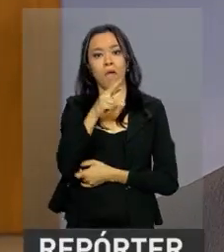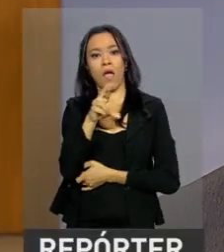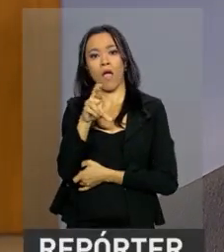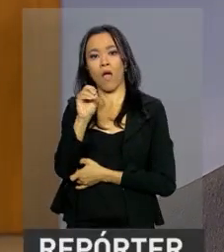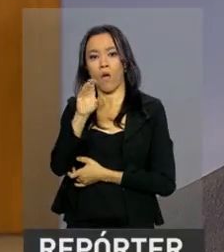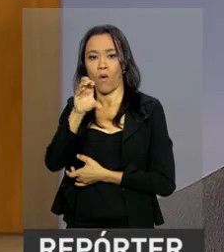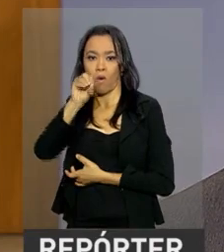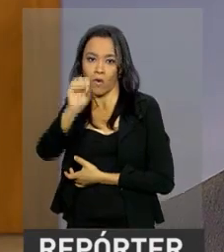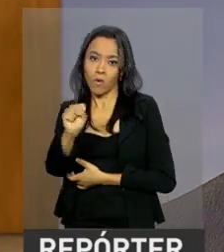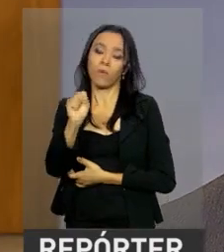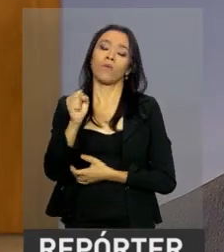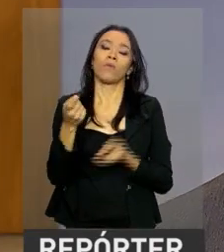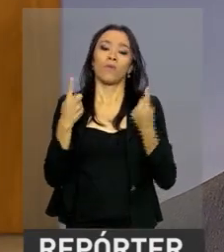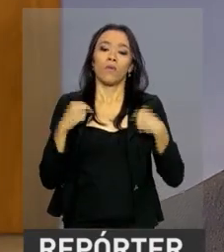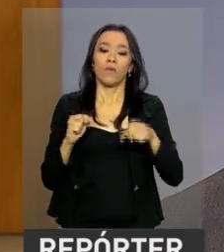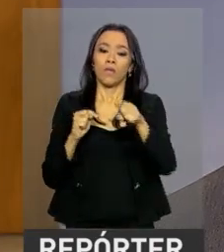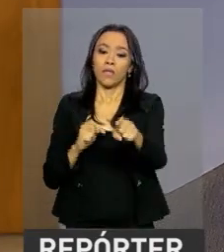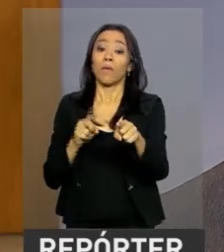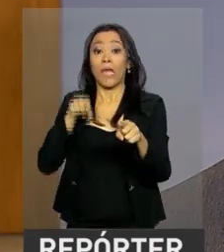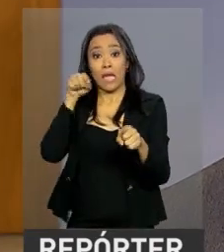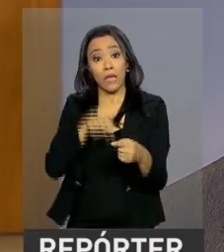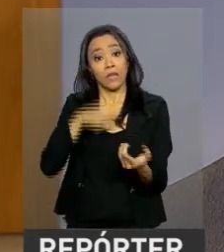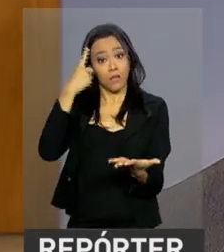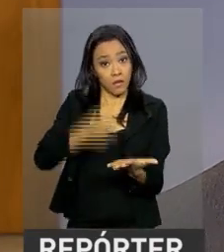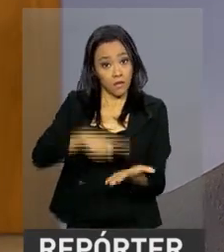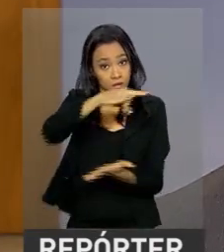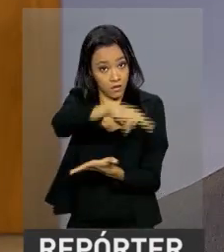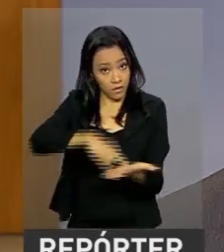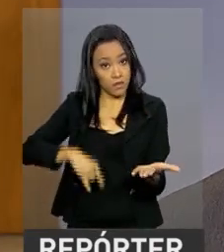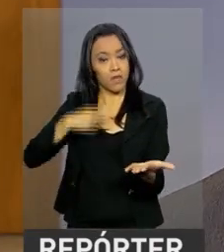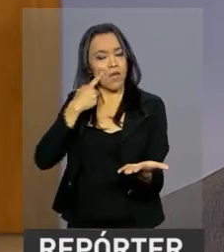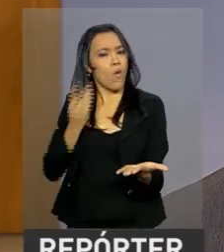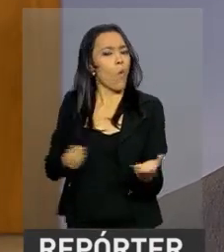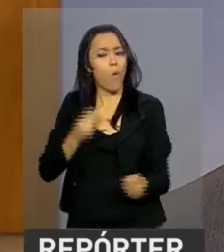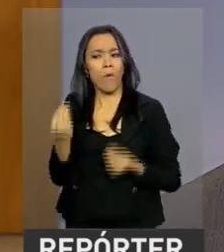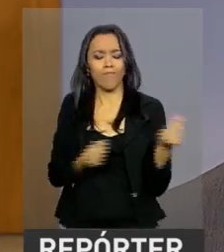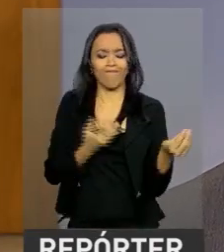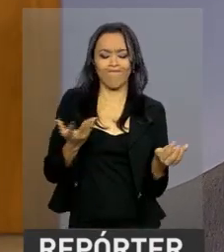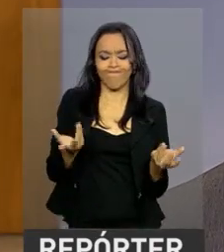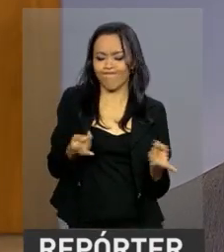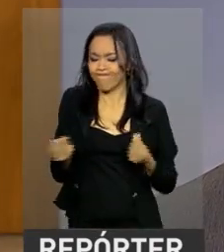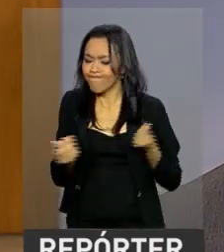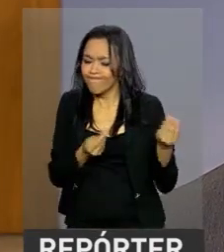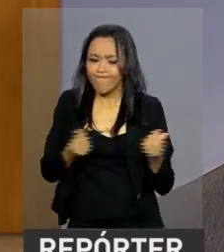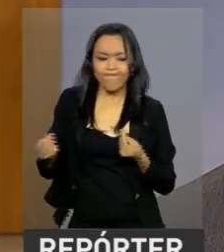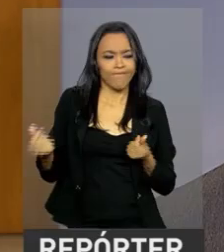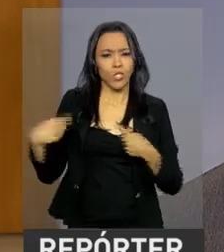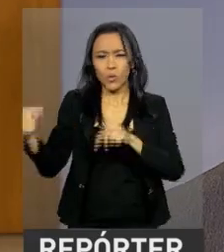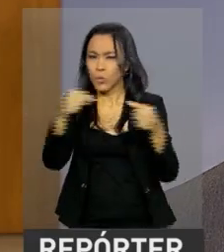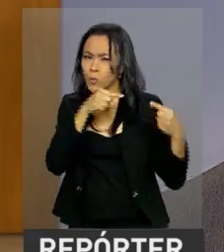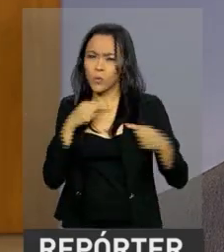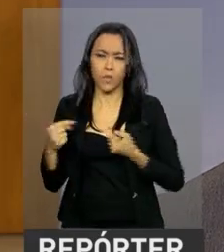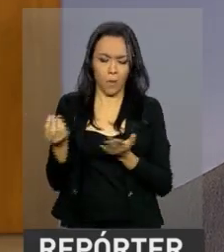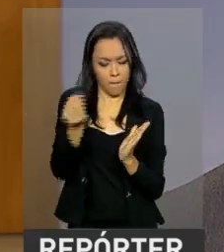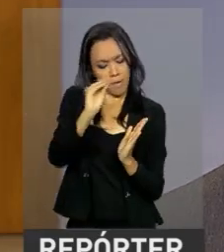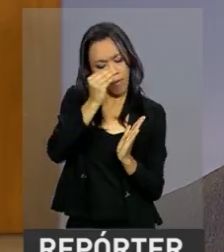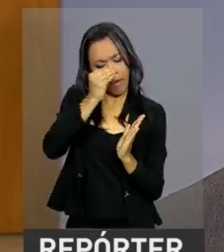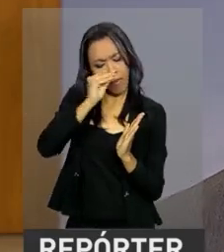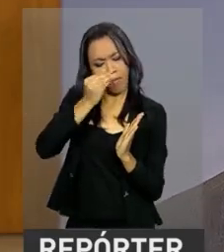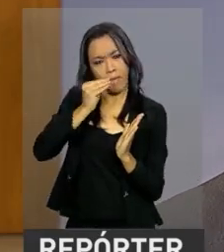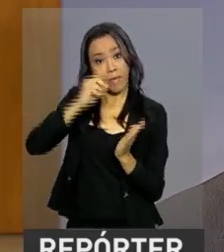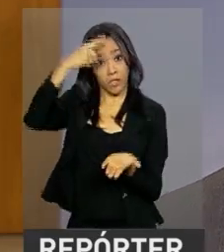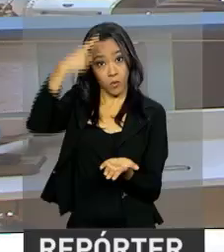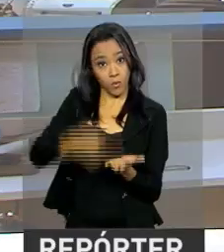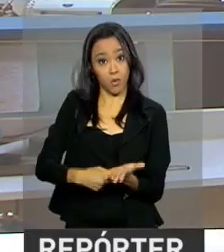formato final desse acordo e como que nós trabalharemos vários aspectos do Acordo